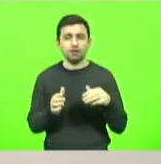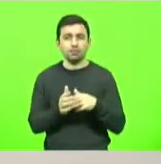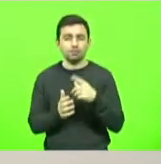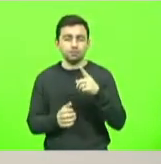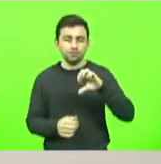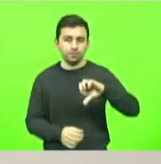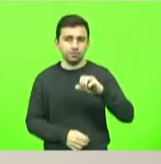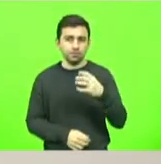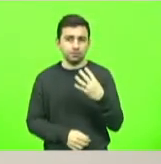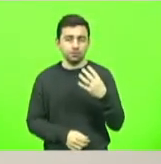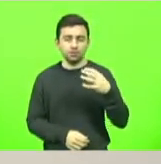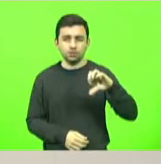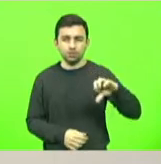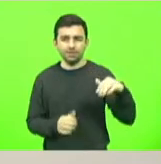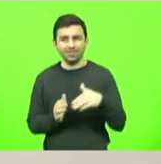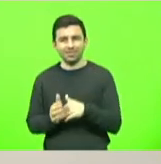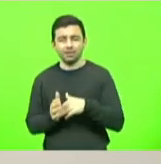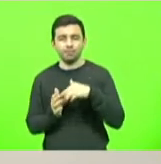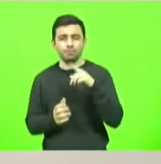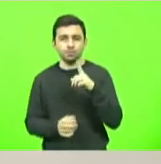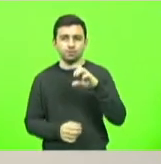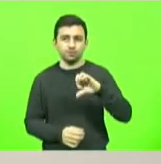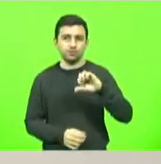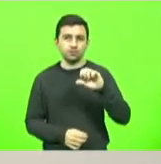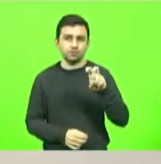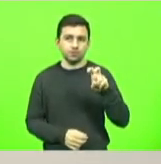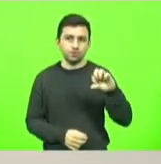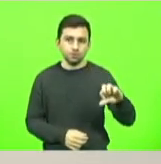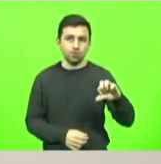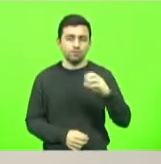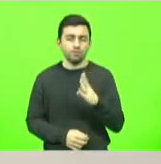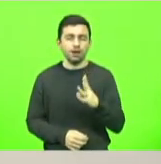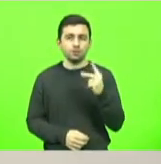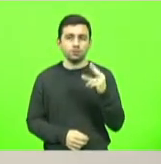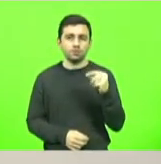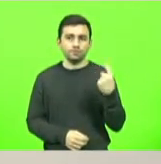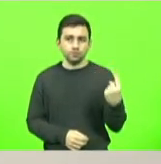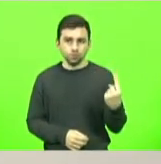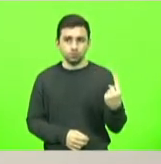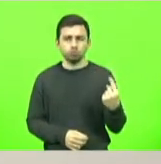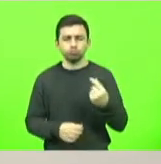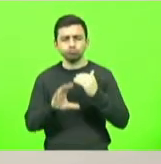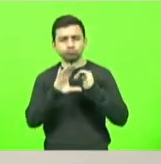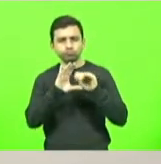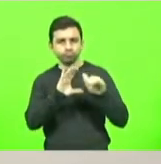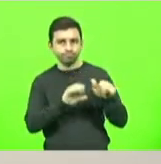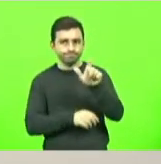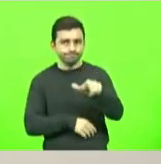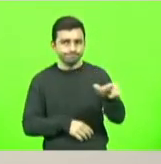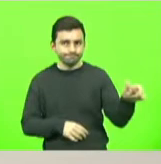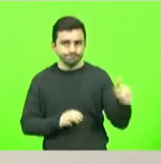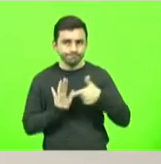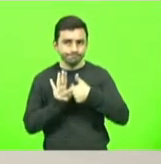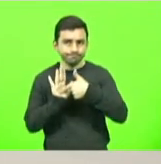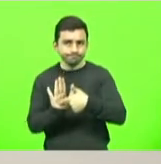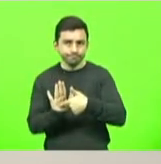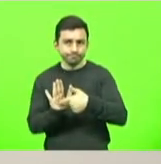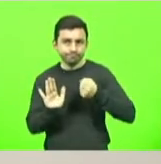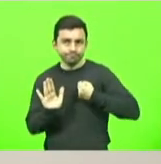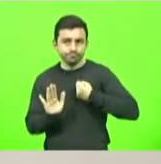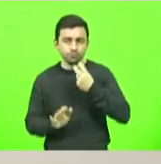.959, barra 2021. E comunicou que encaminhará aos destinatários as indicações nº 2